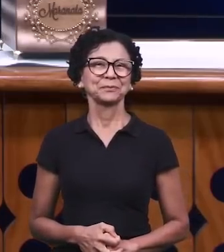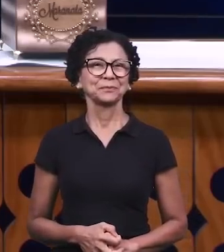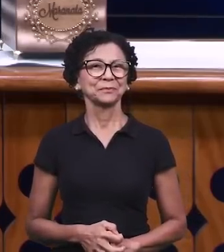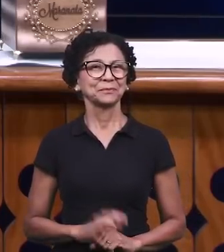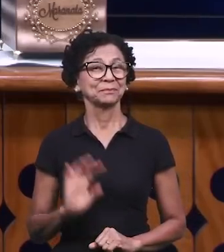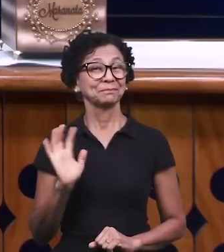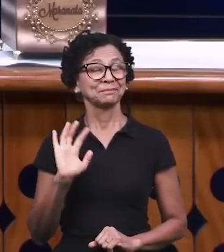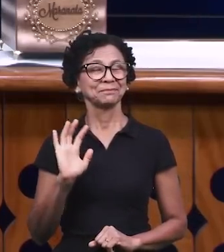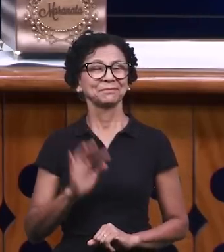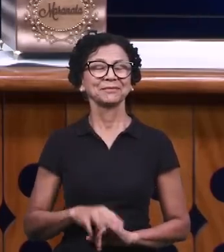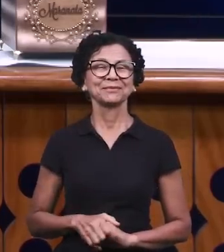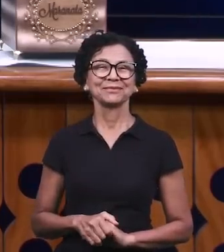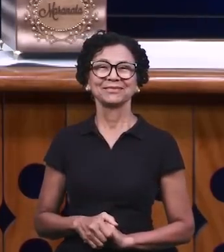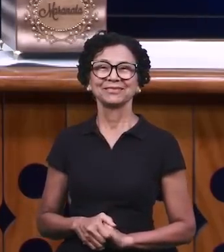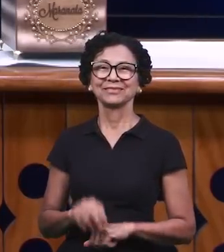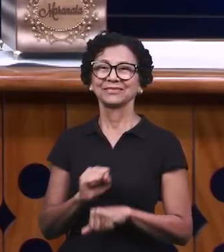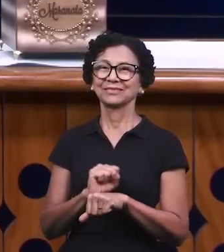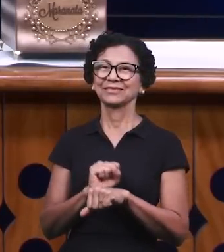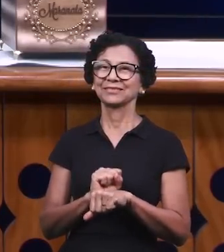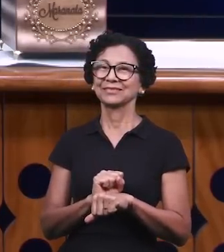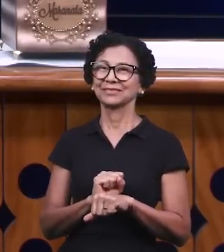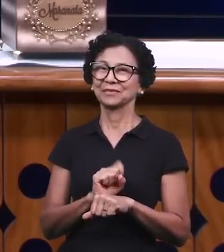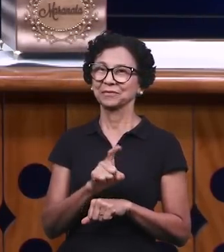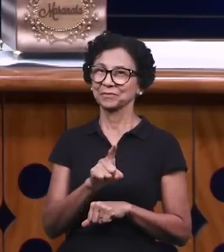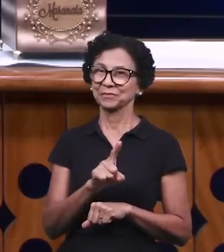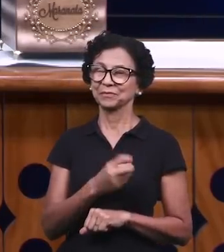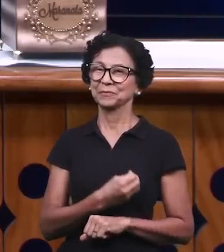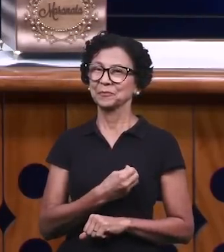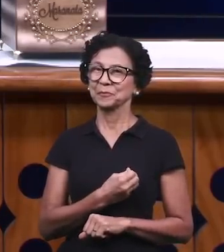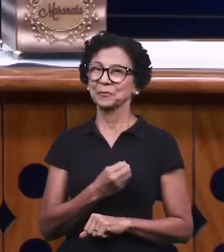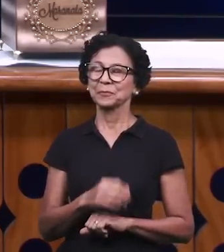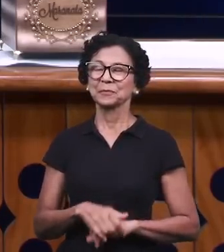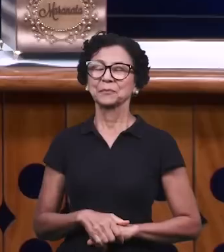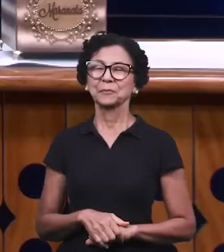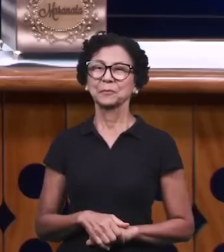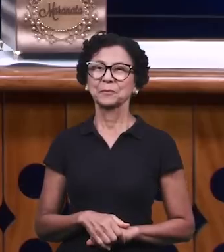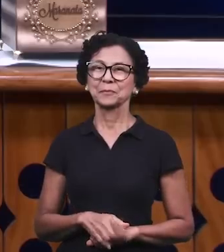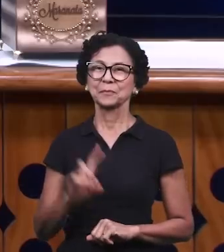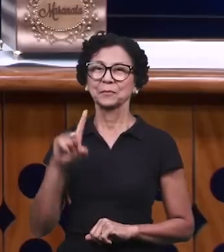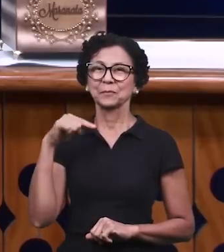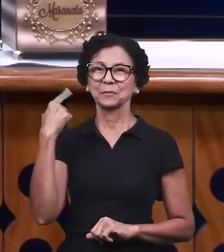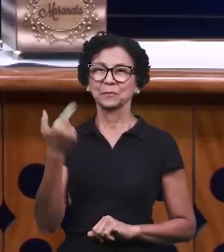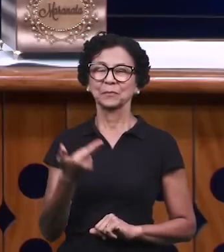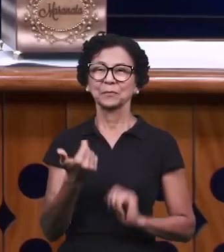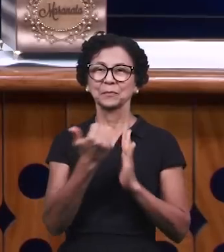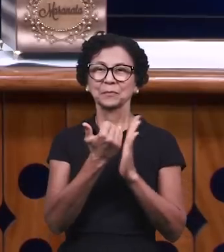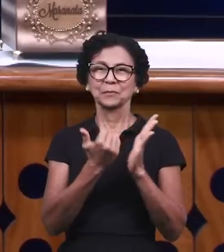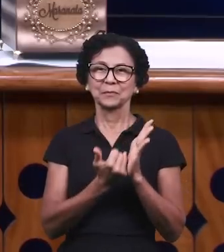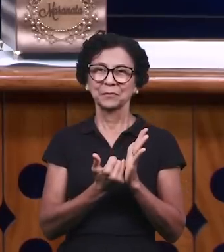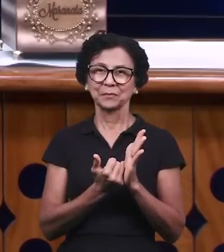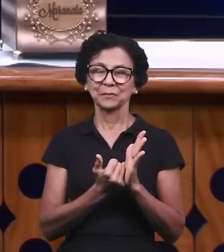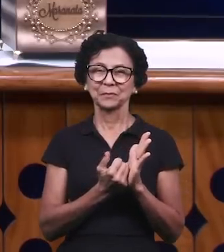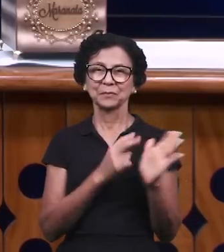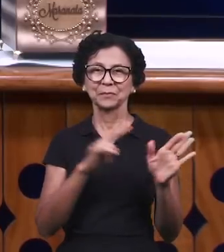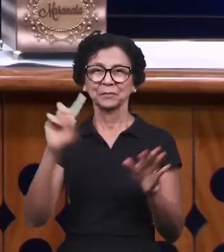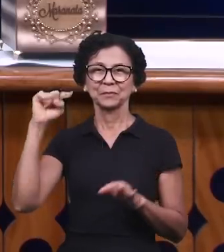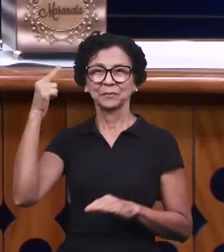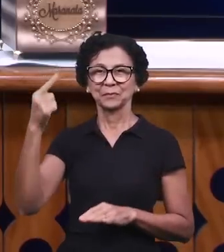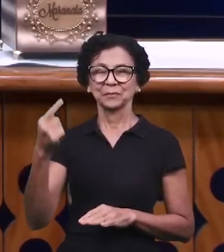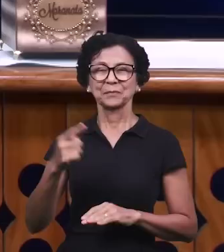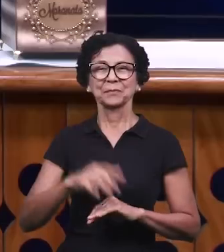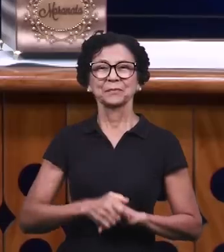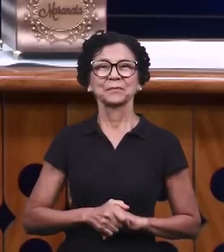Senhor, conhecer a Jesus, caminho, vida, verdade e luz. Que bom,